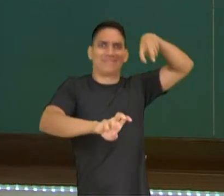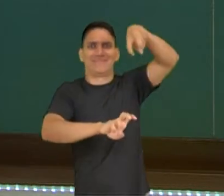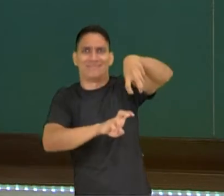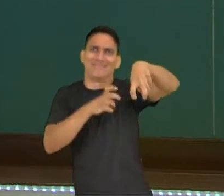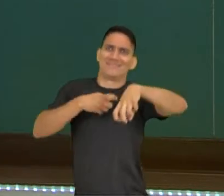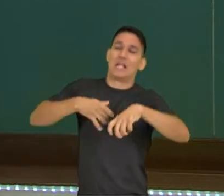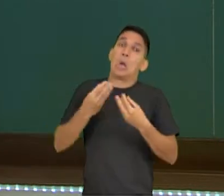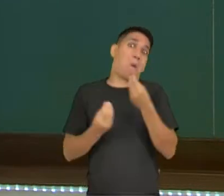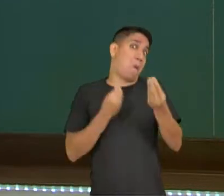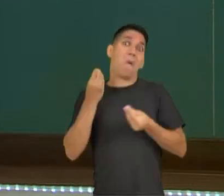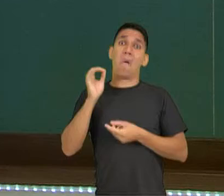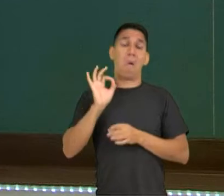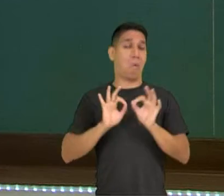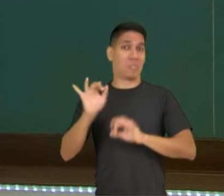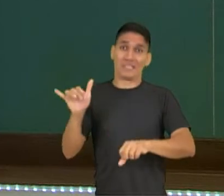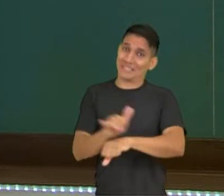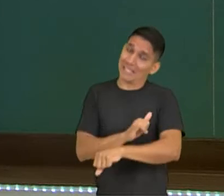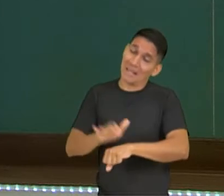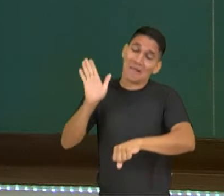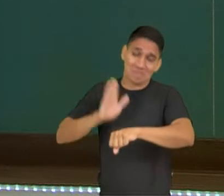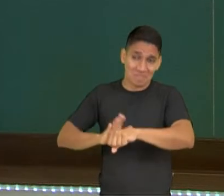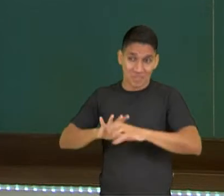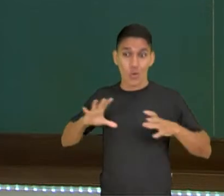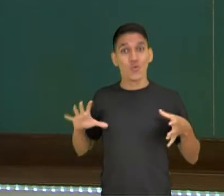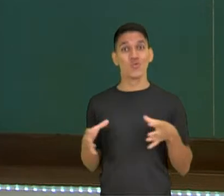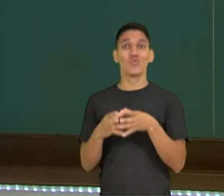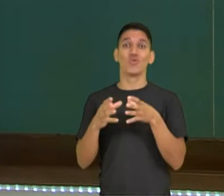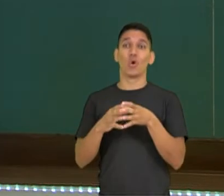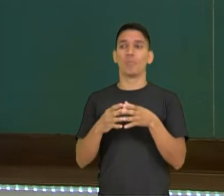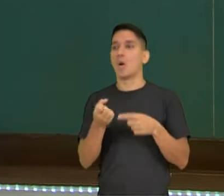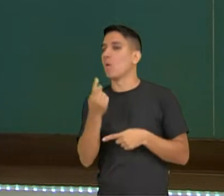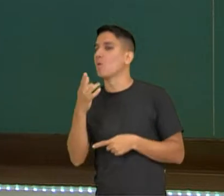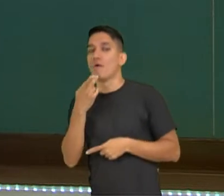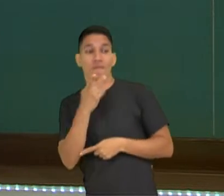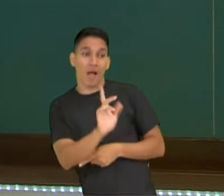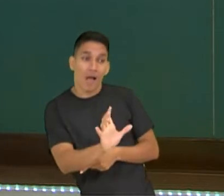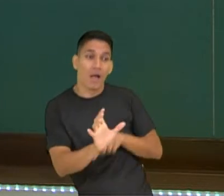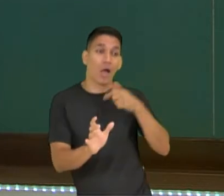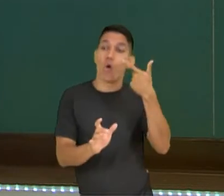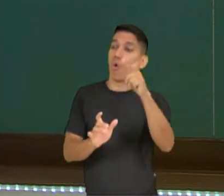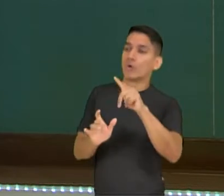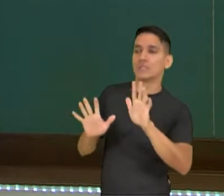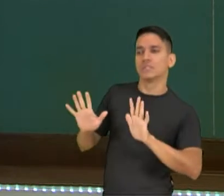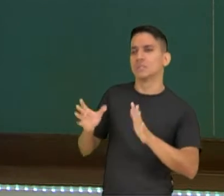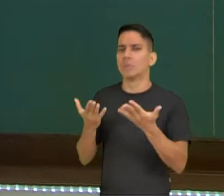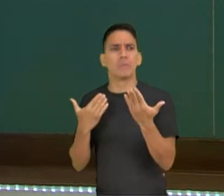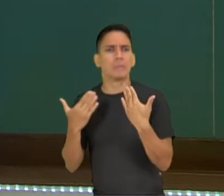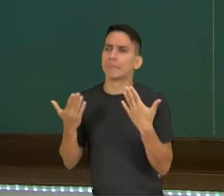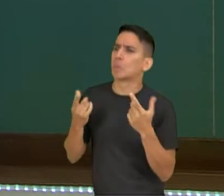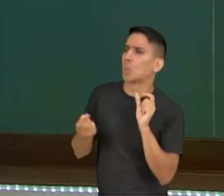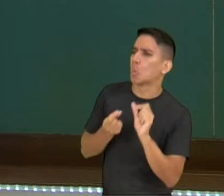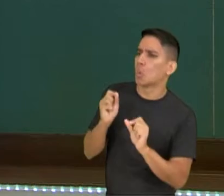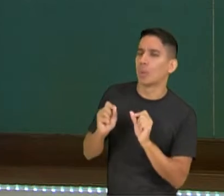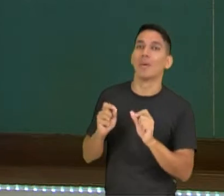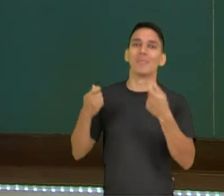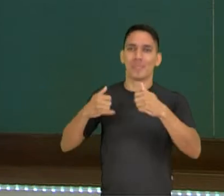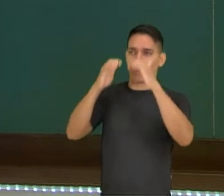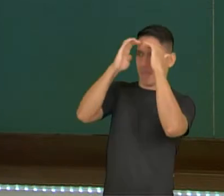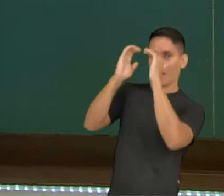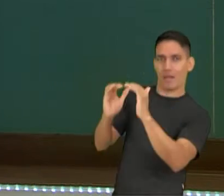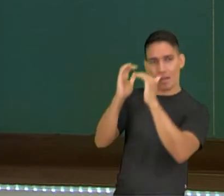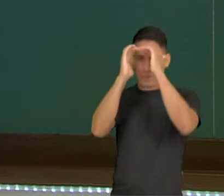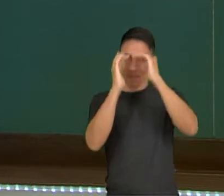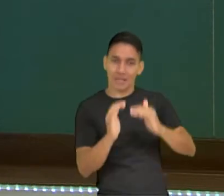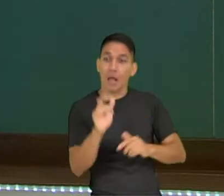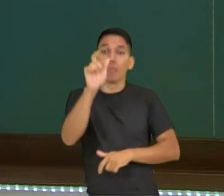vão sair desse nó, aí é a cooperação. Um vai ter que falar, é nessa hora, nesse momento que vai ter que ter a conversa, vai ter que ter o respeito pelo amigo que é